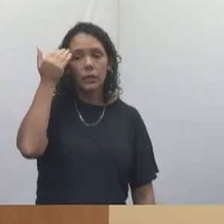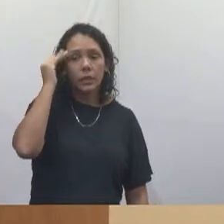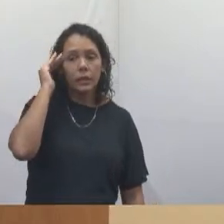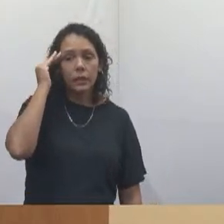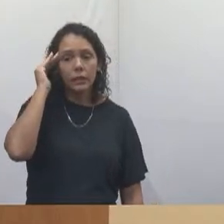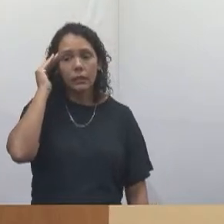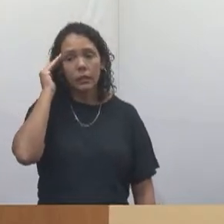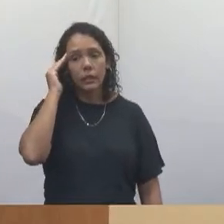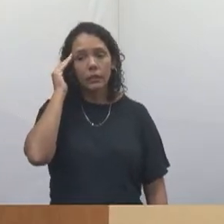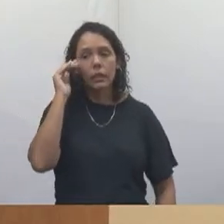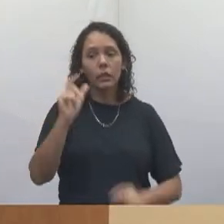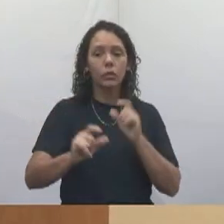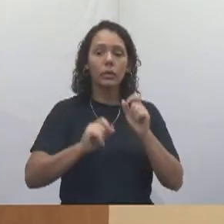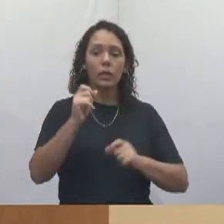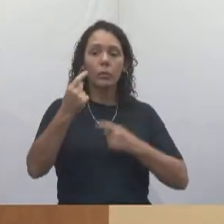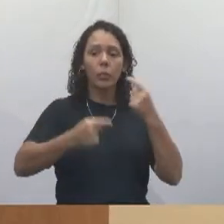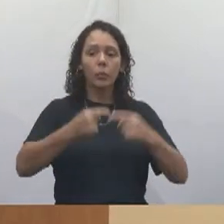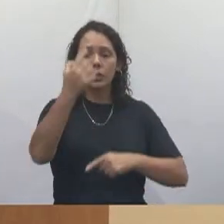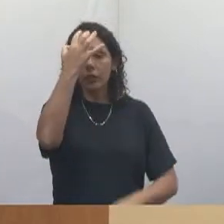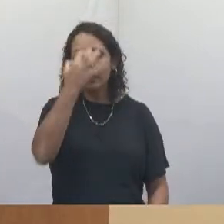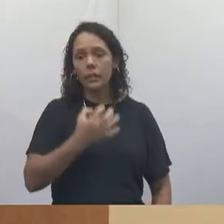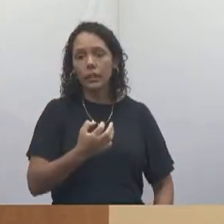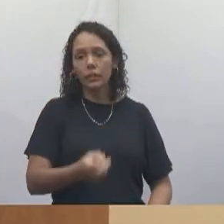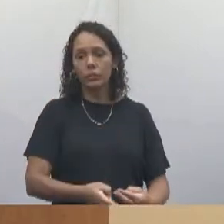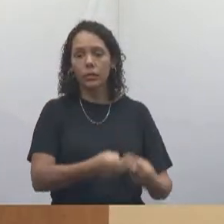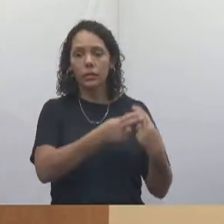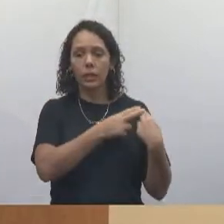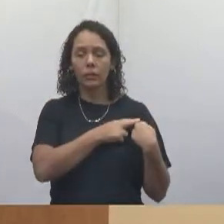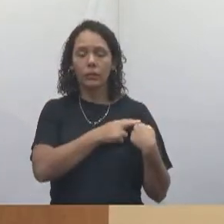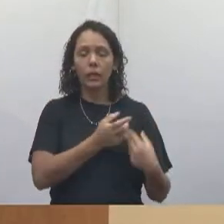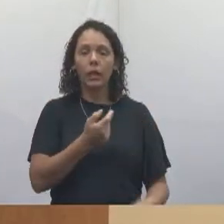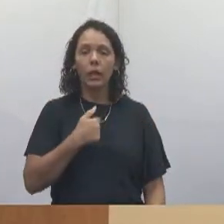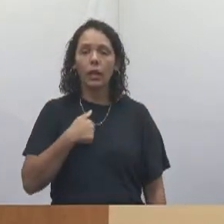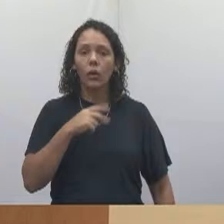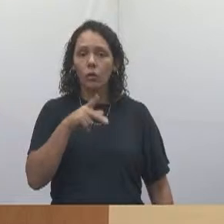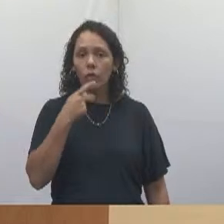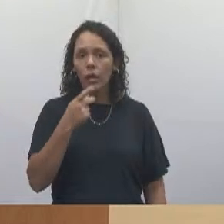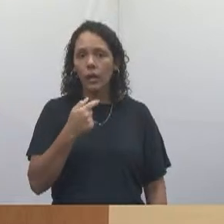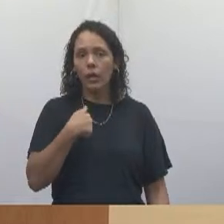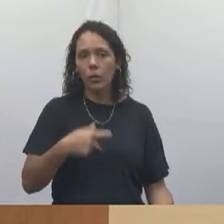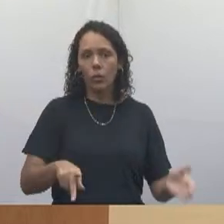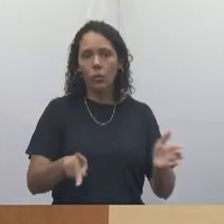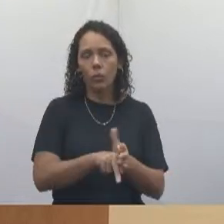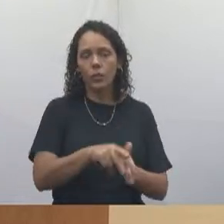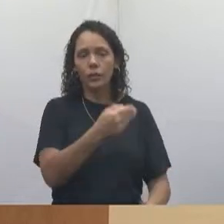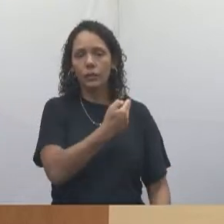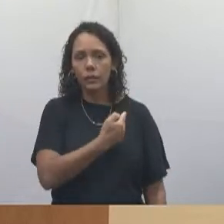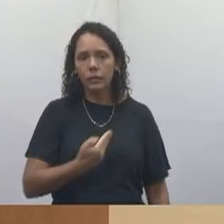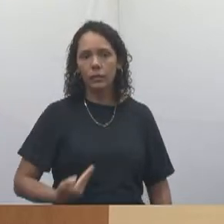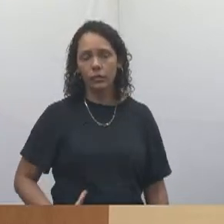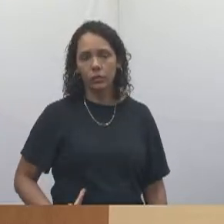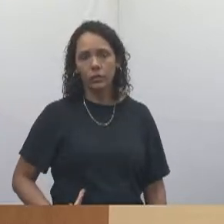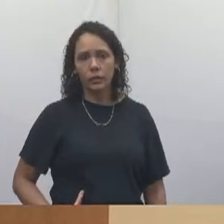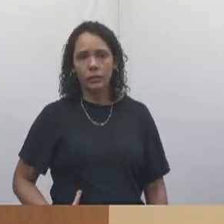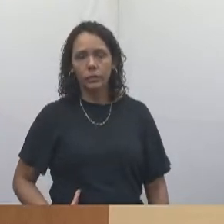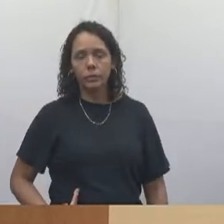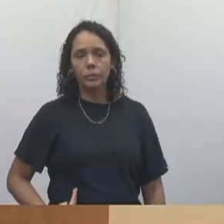responsável. Como eu disse, eu estou no governo, eu faço parte desse governo,